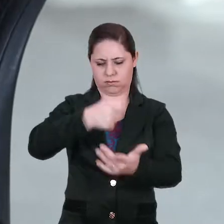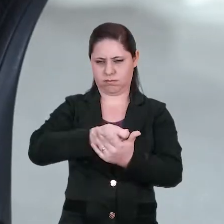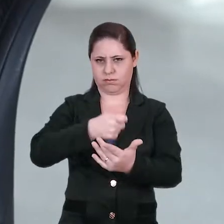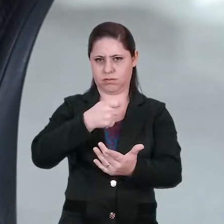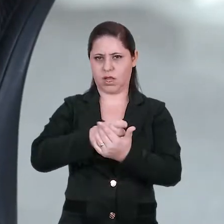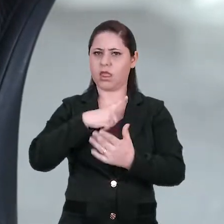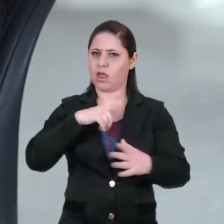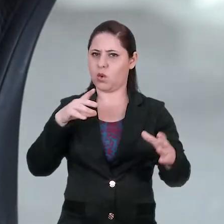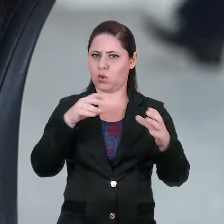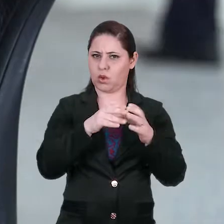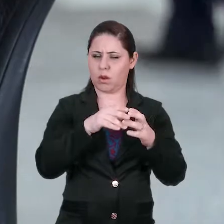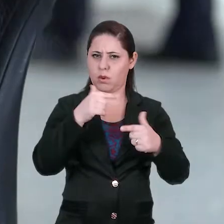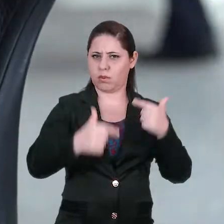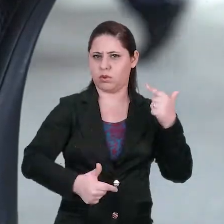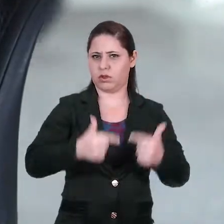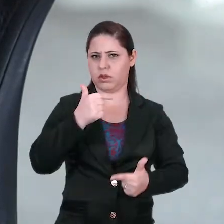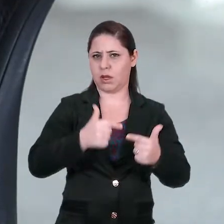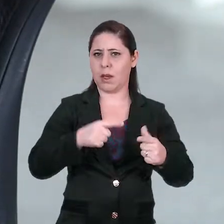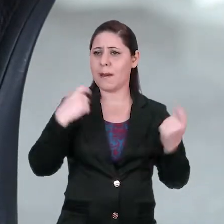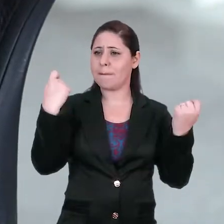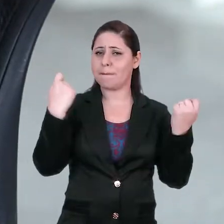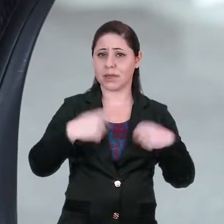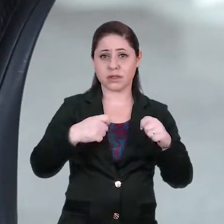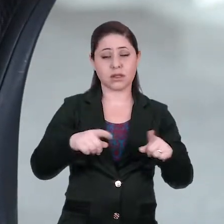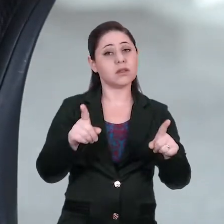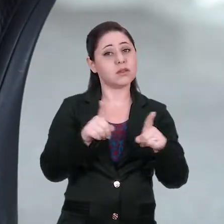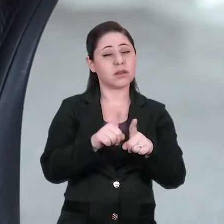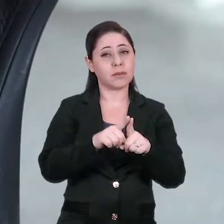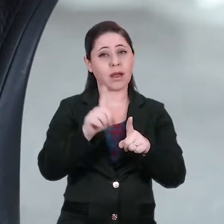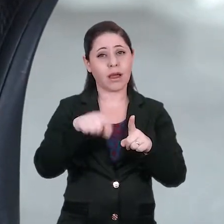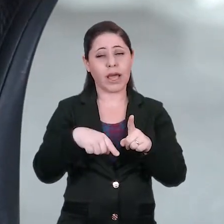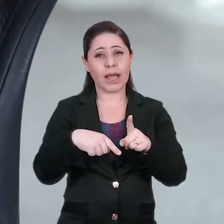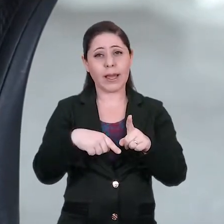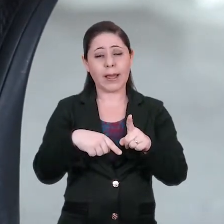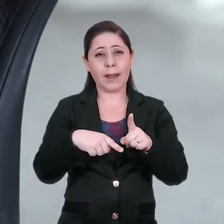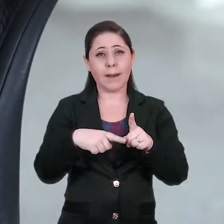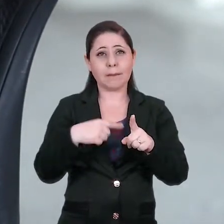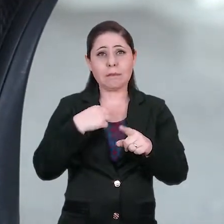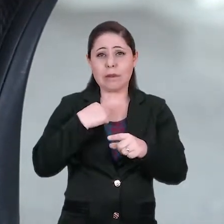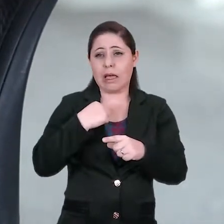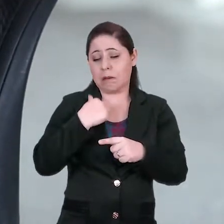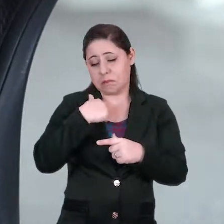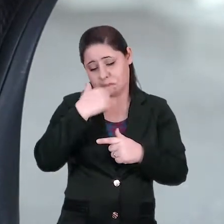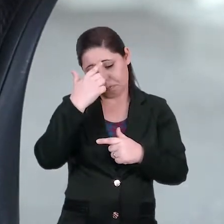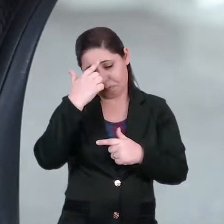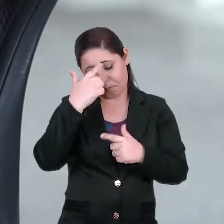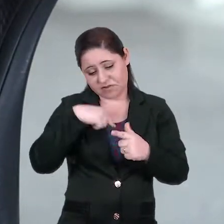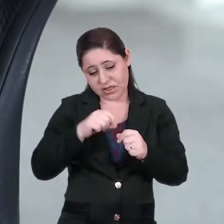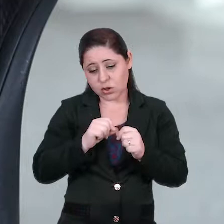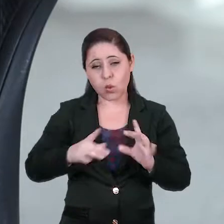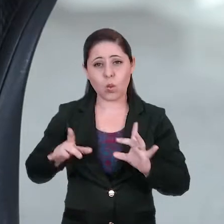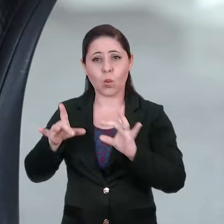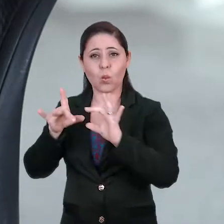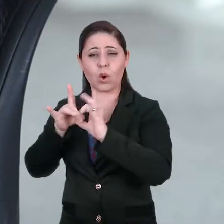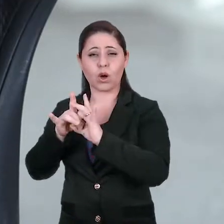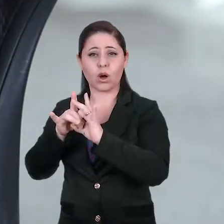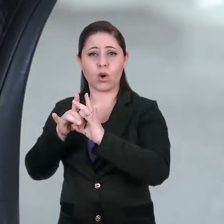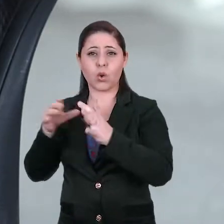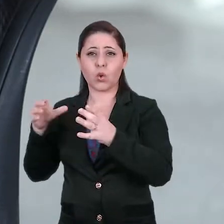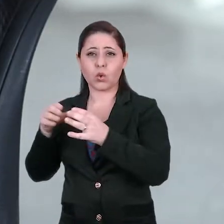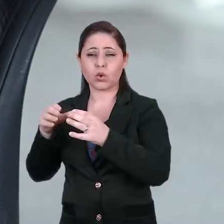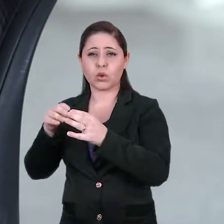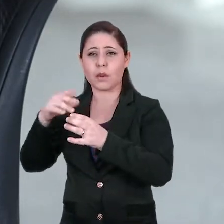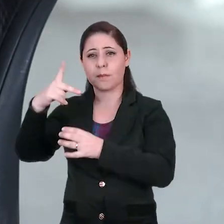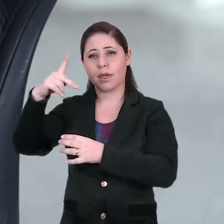tinha meu grupo político, precisaram também de mim para fazer uma coligação com